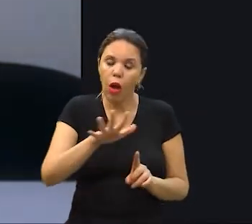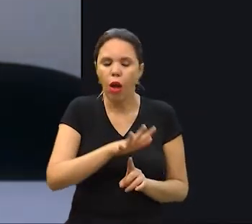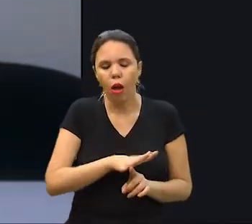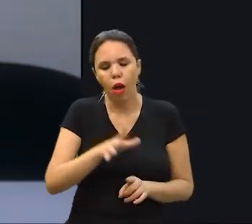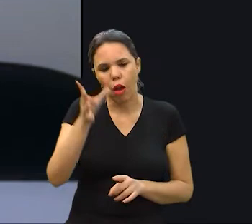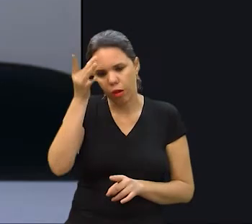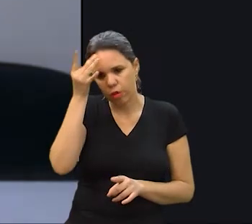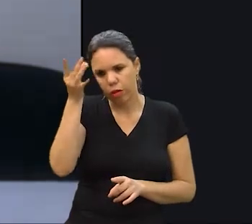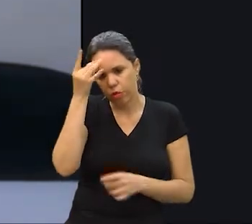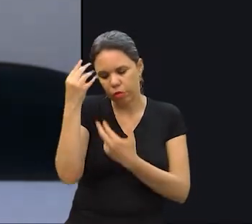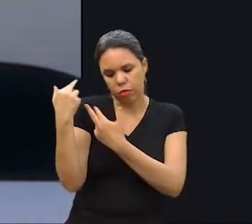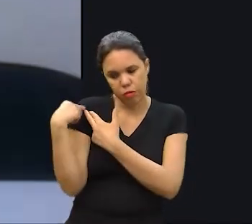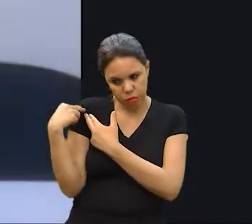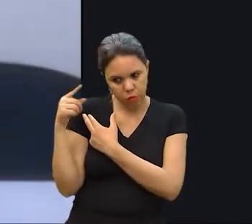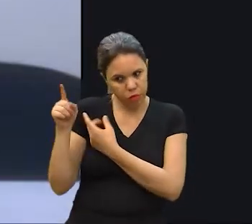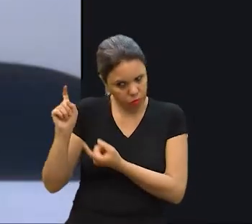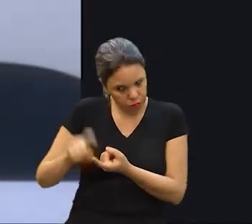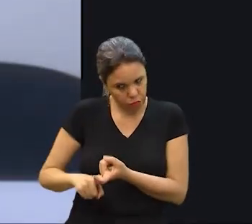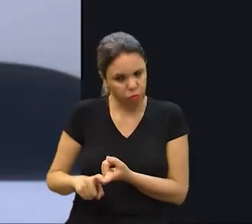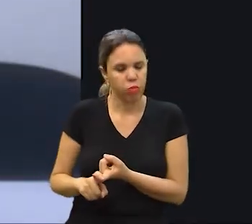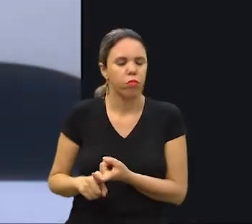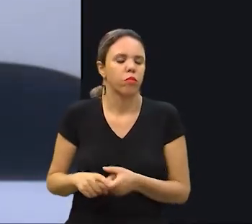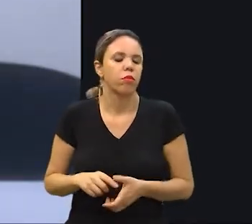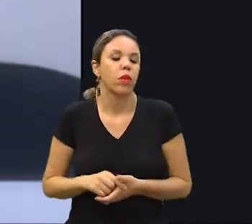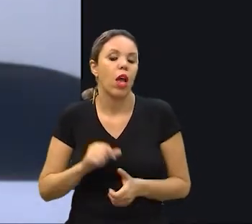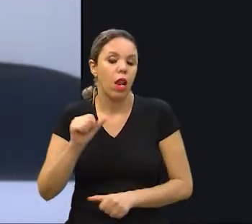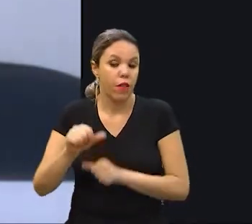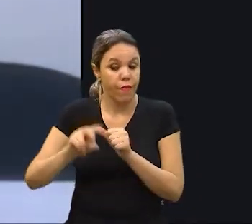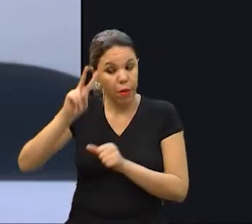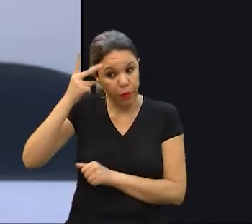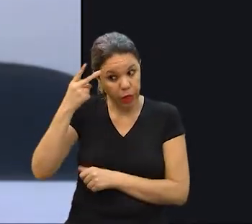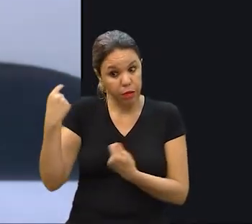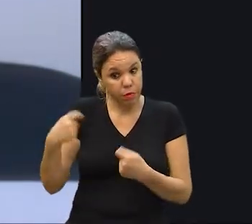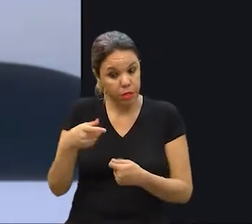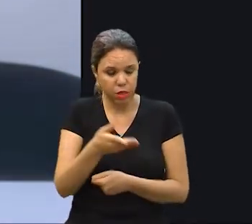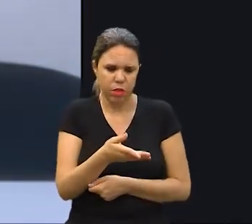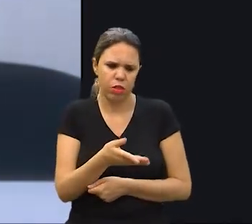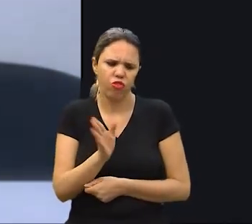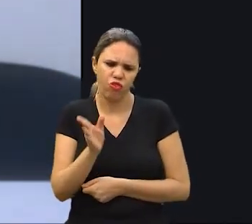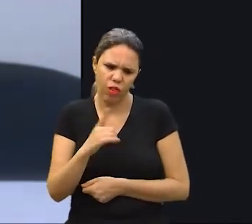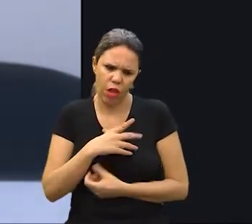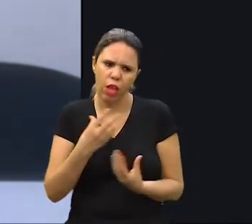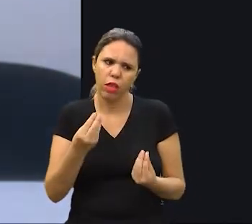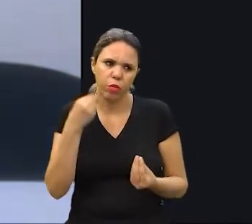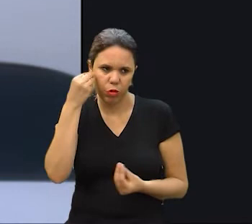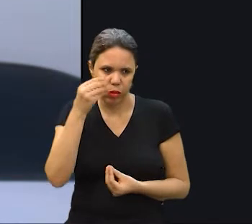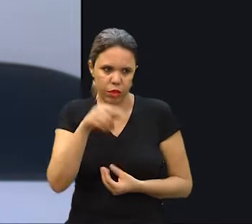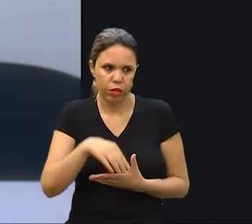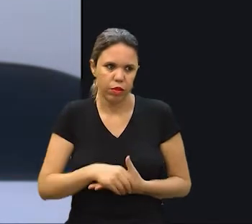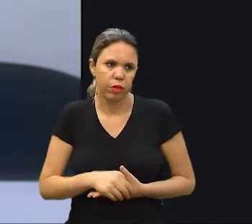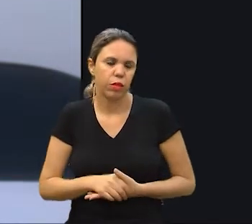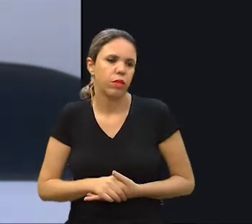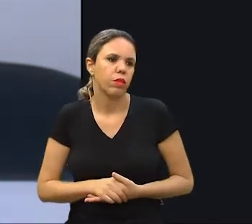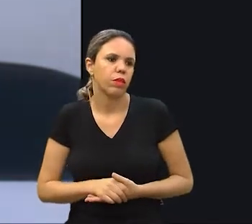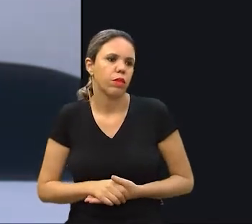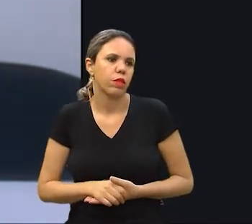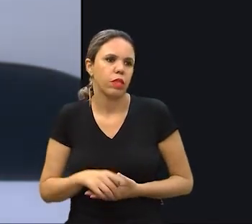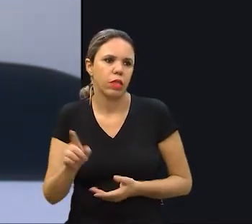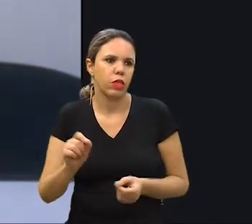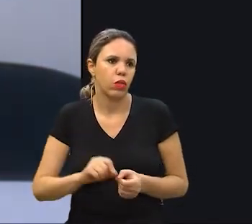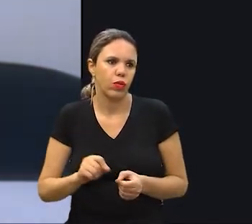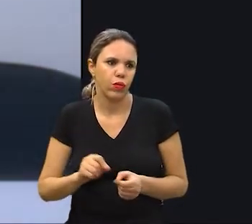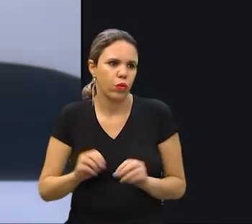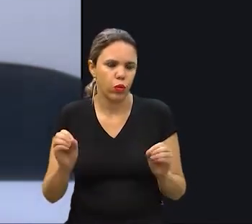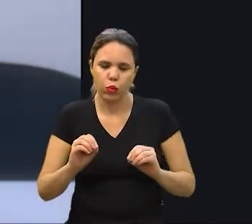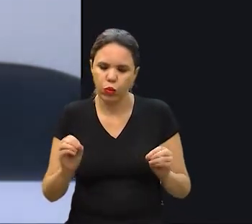ressocializado, ele vai ser responsabilizado, ele vai mudar. E eu já tenho muita experiência disso. Quando não